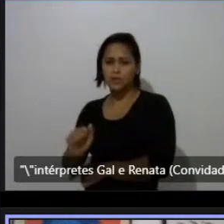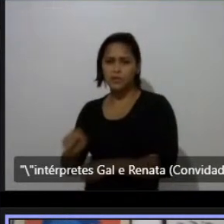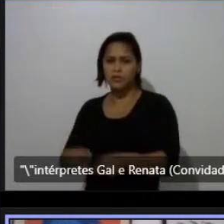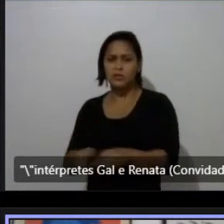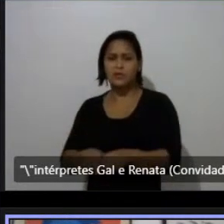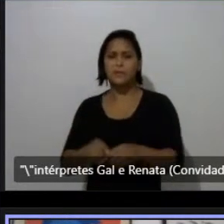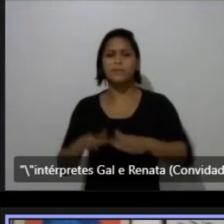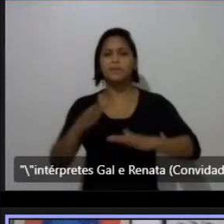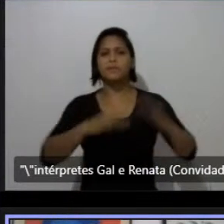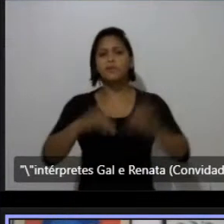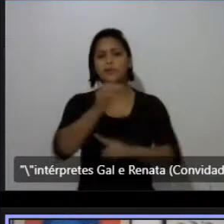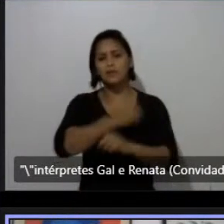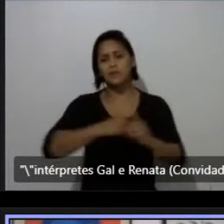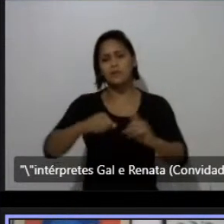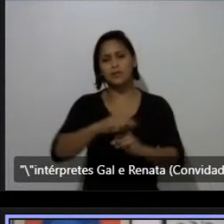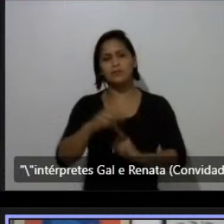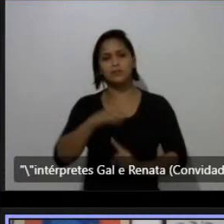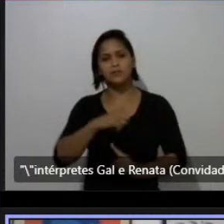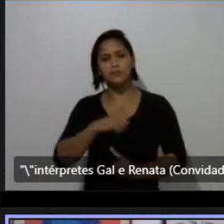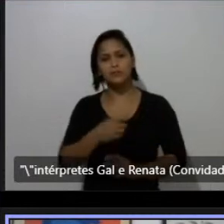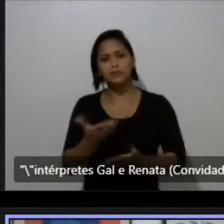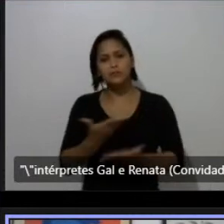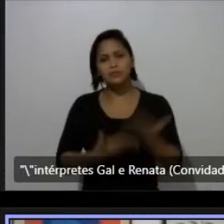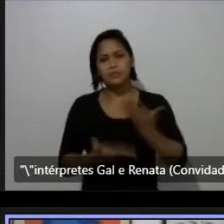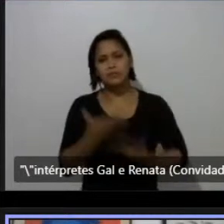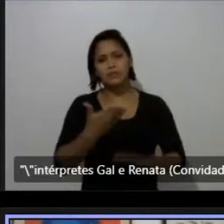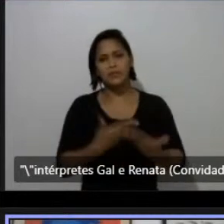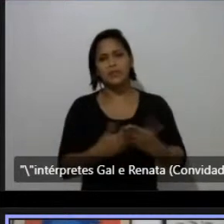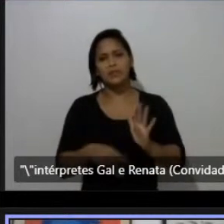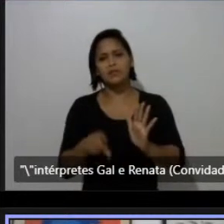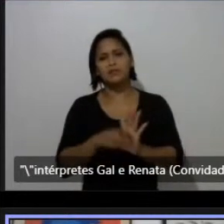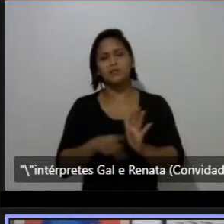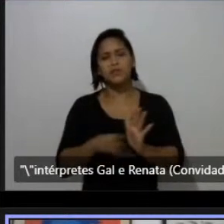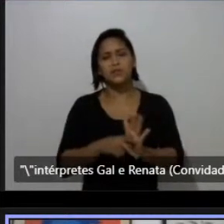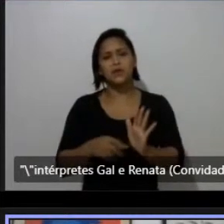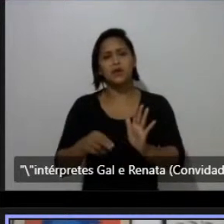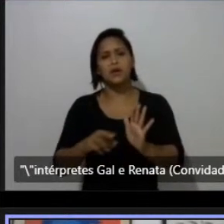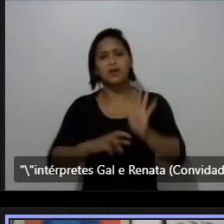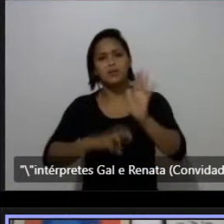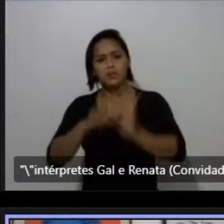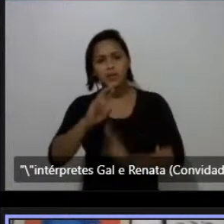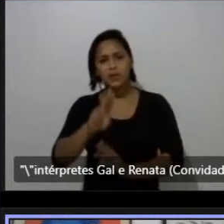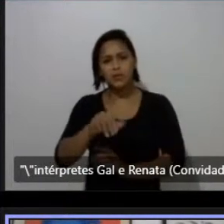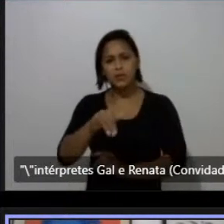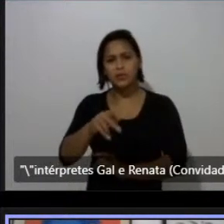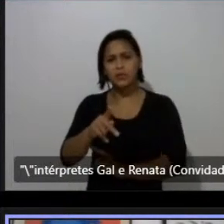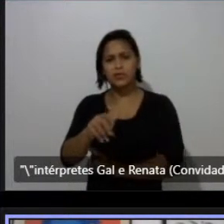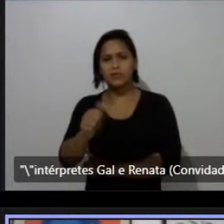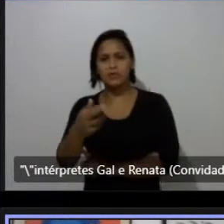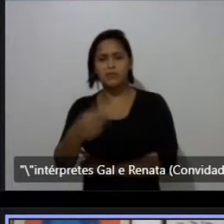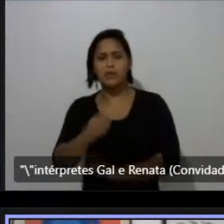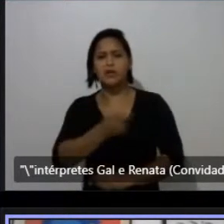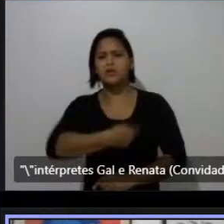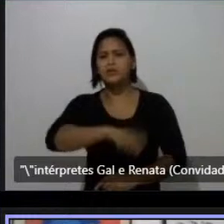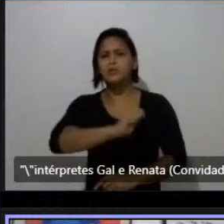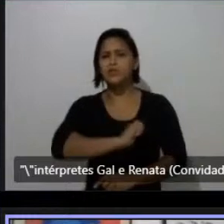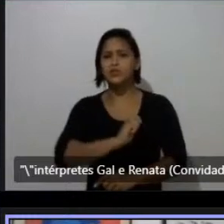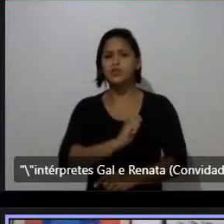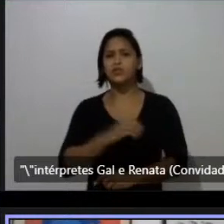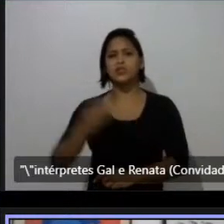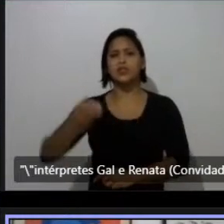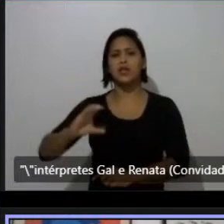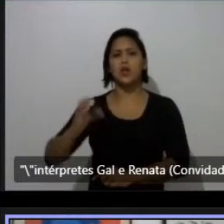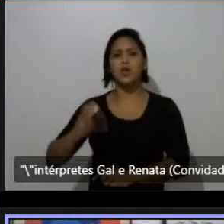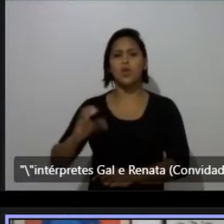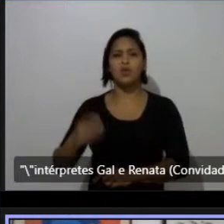os movimentos sociais que nós tivemos através de um projeto de extensão da Univap, né? Isso aqui é na Argentina, na Colômbia, na Argentina, e